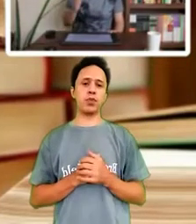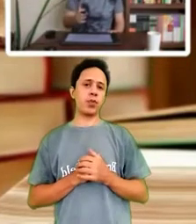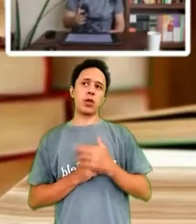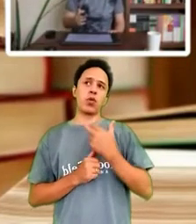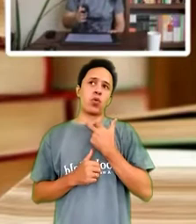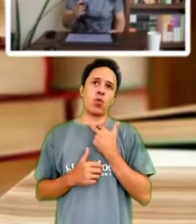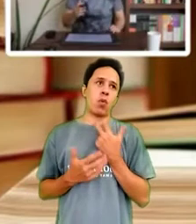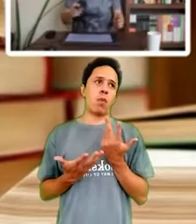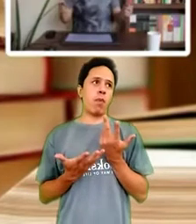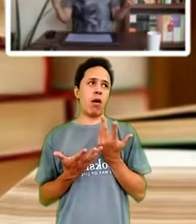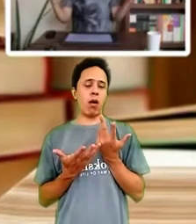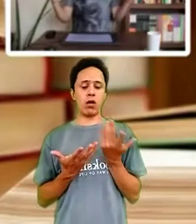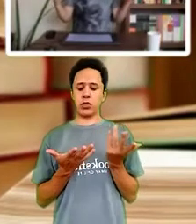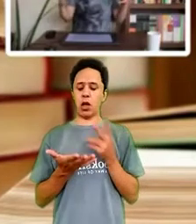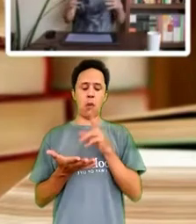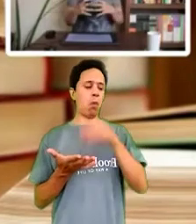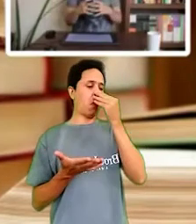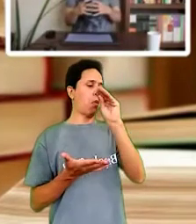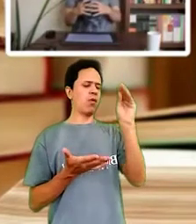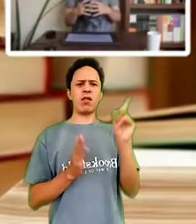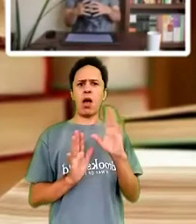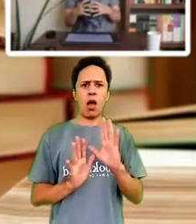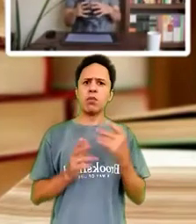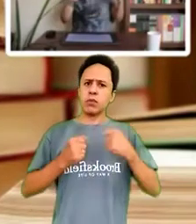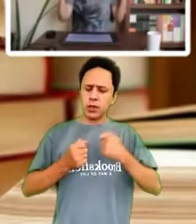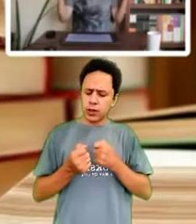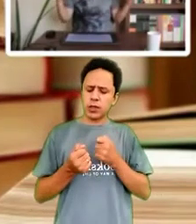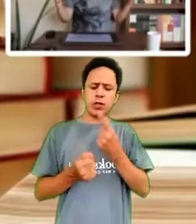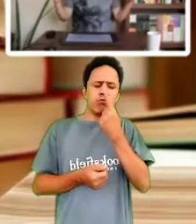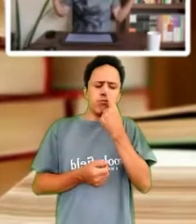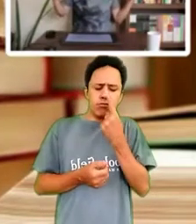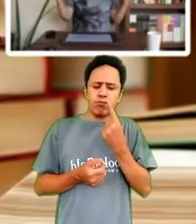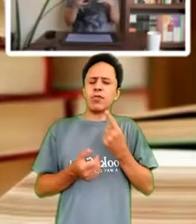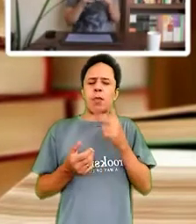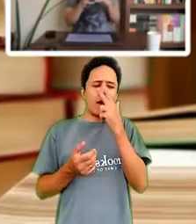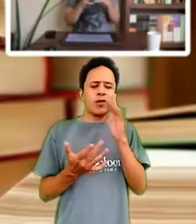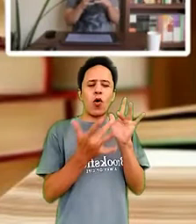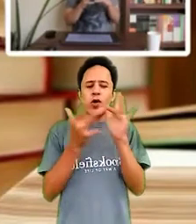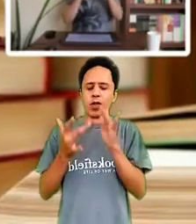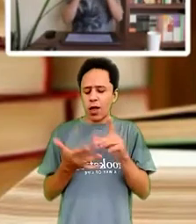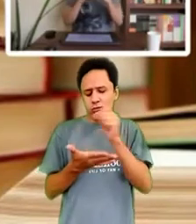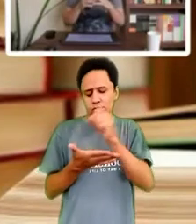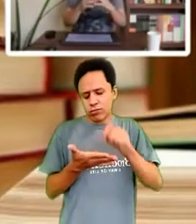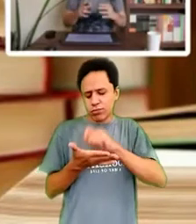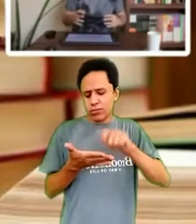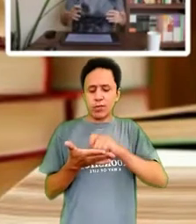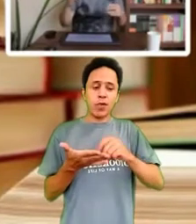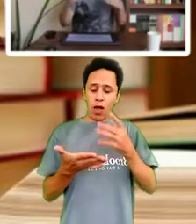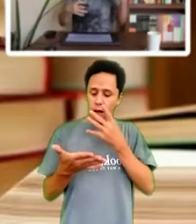em hipótese nenhuma, deixe de se aproximar do seu leitor. Esse contato entre vocês dois é